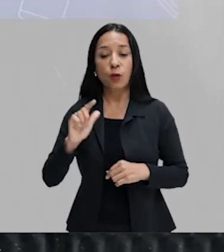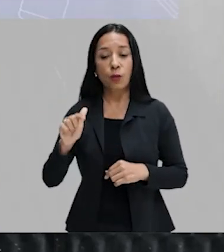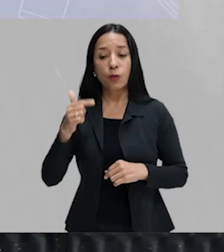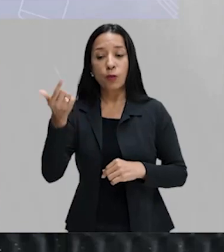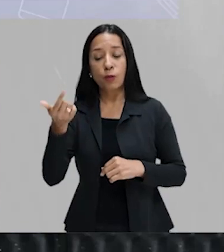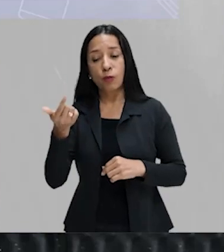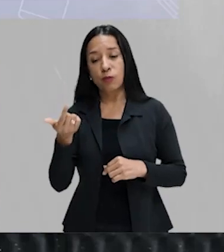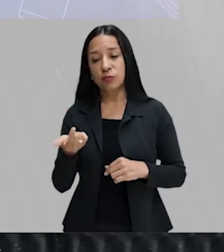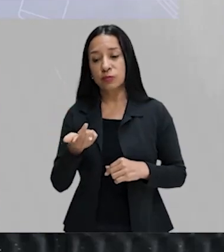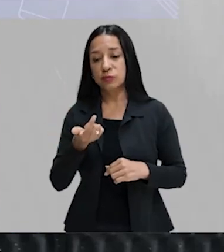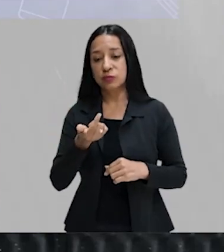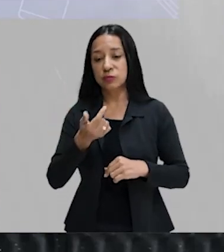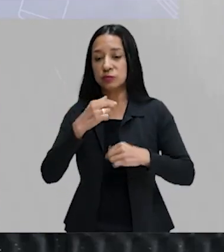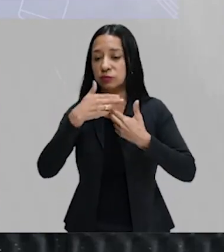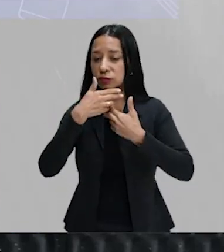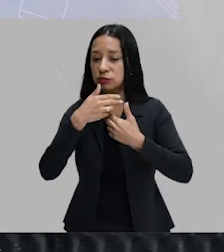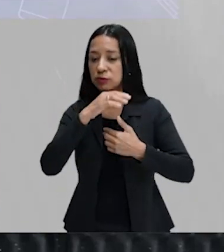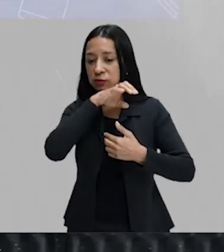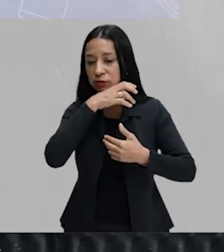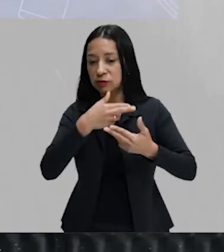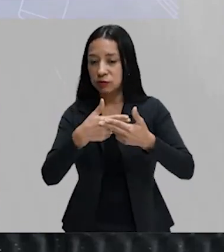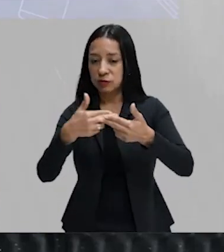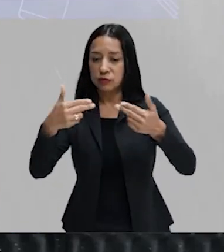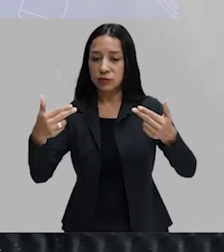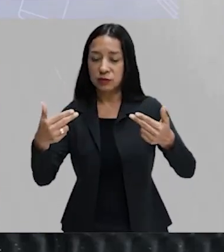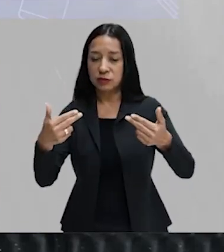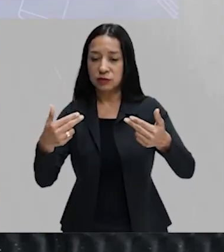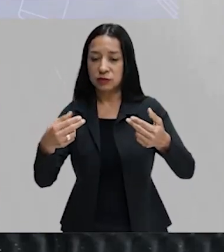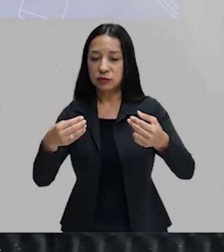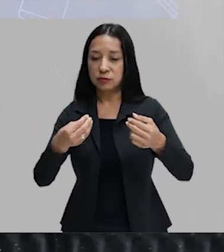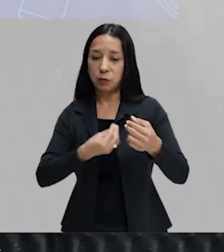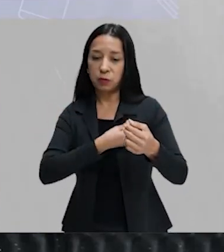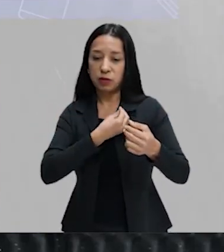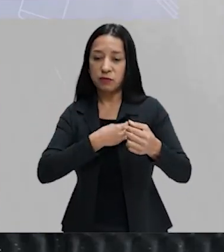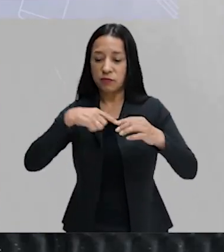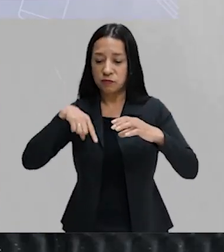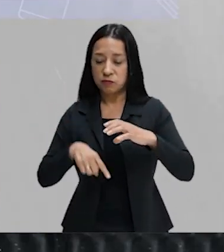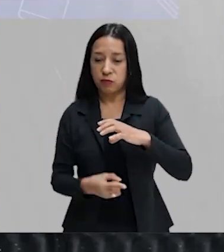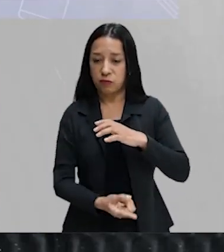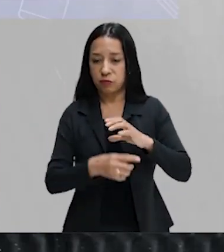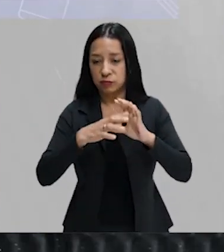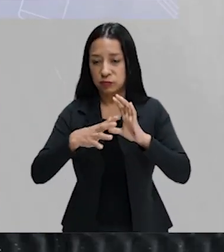animais que vivem no fundo do mar formando tubos. Ok?